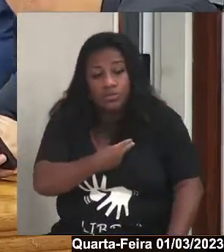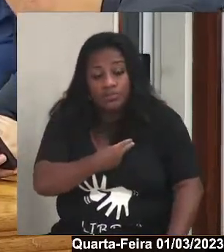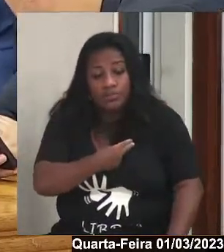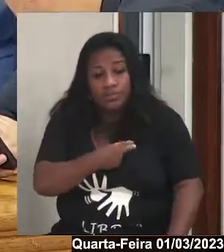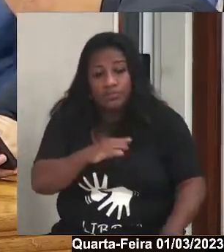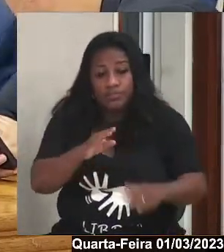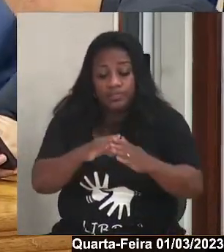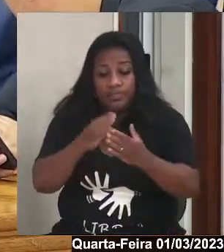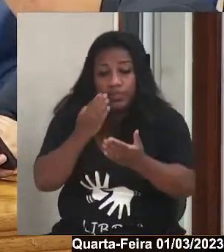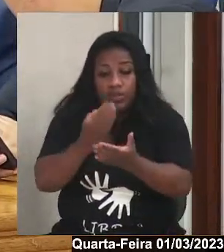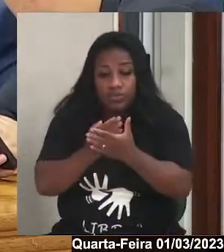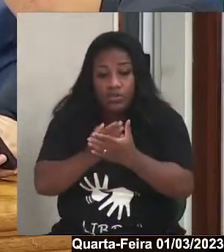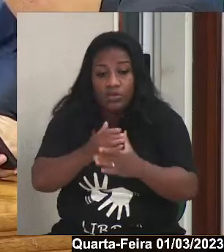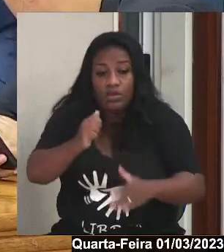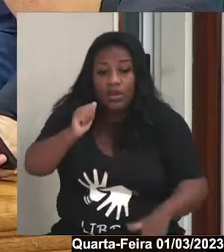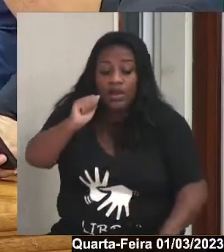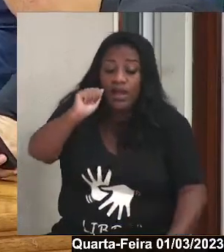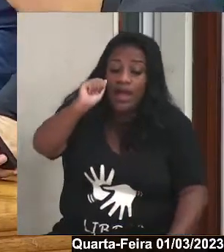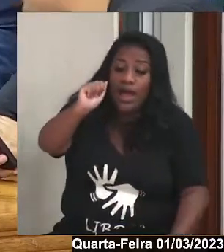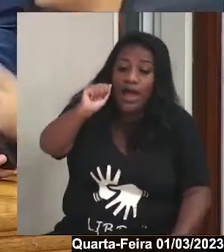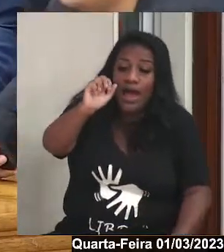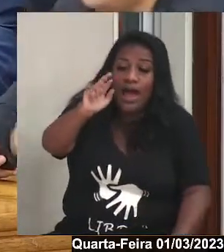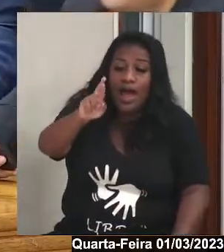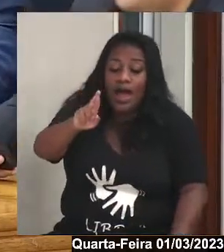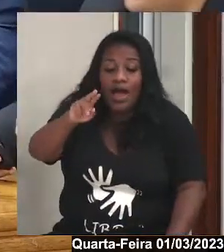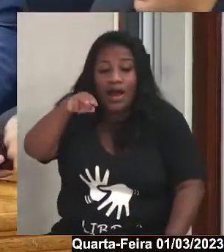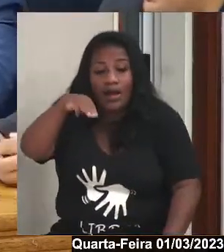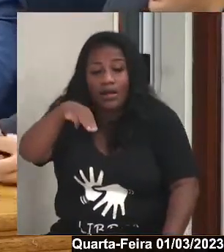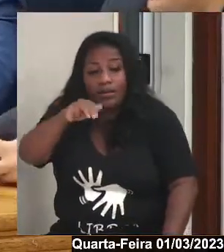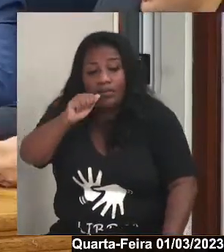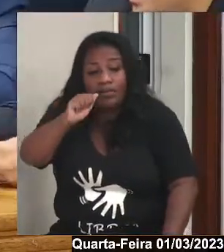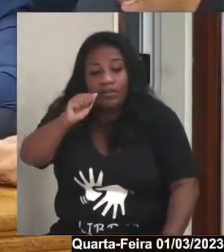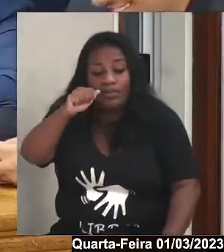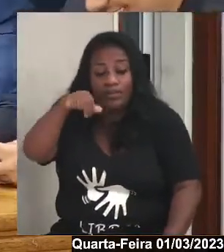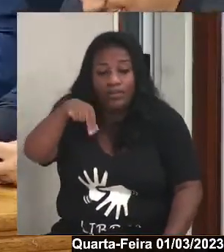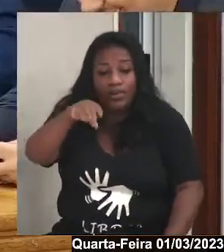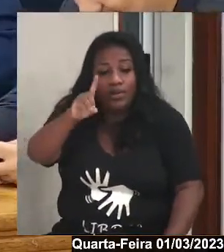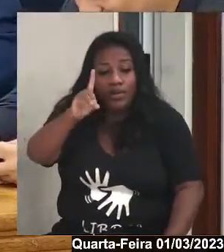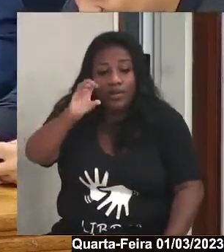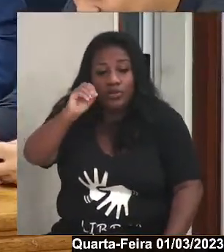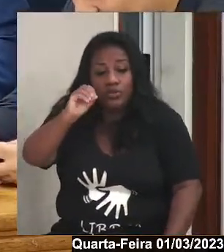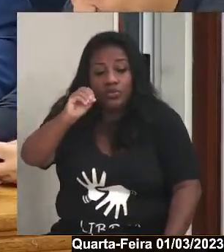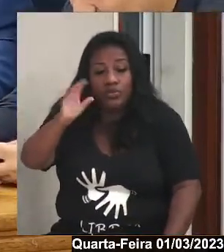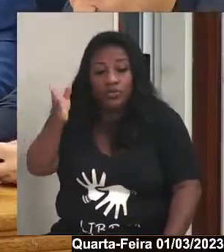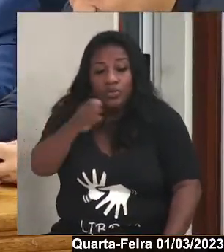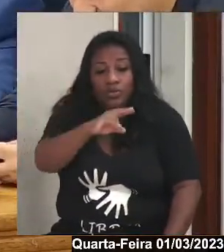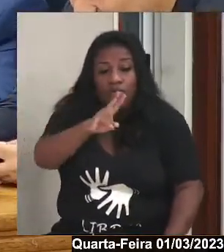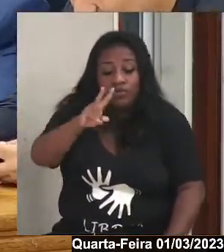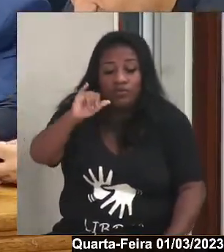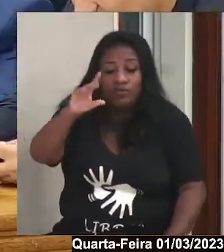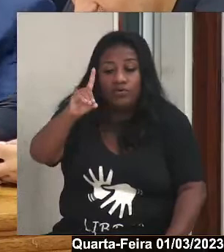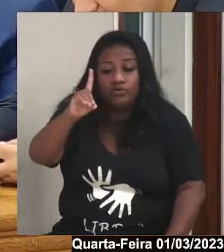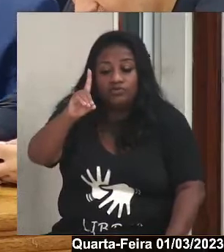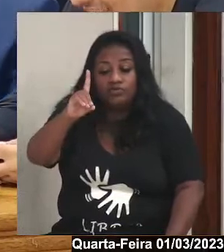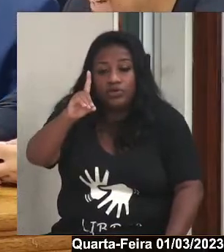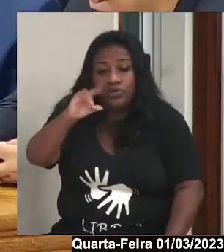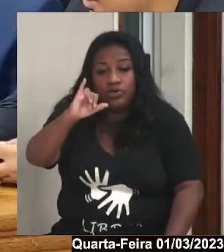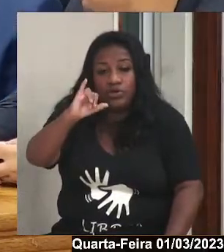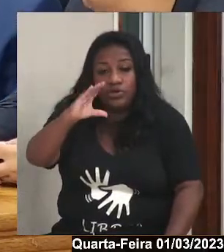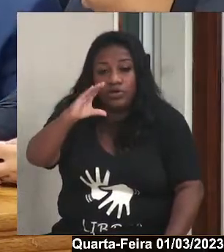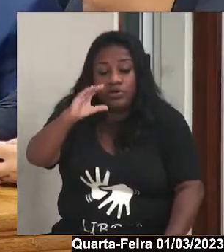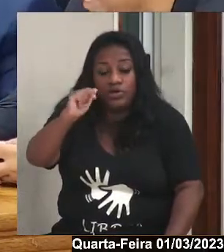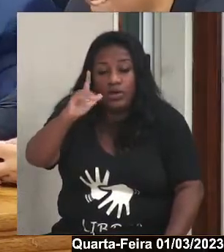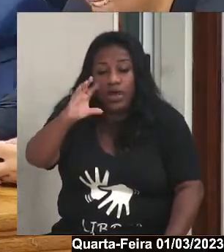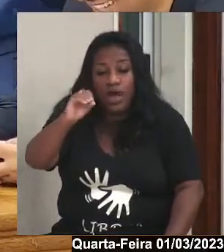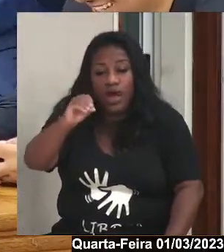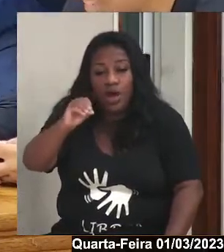lá na escola Armando Vidigal, discutindo junto com o prefeito e você, tá? Estaremos